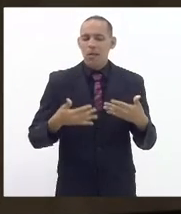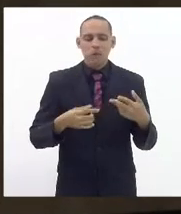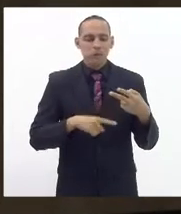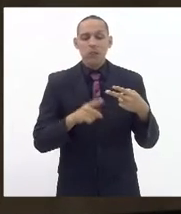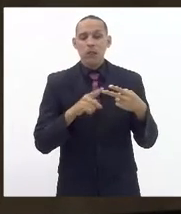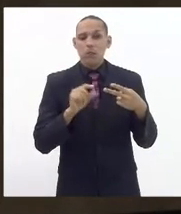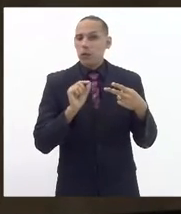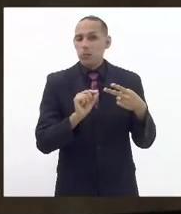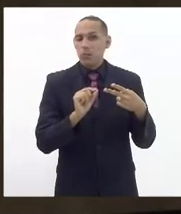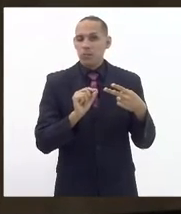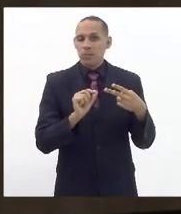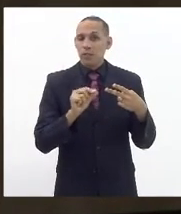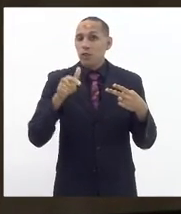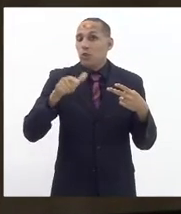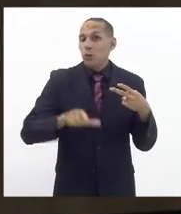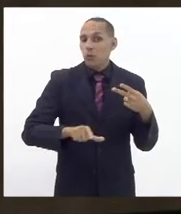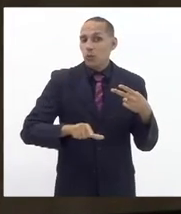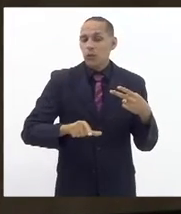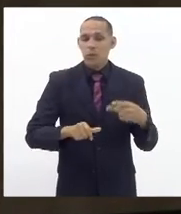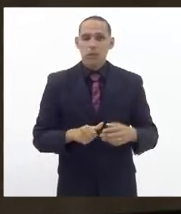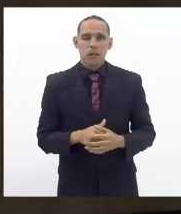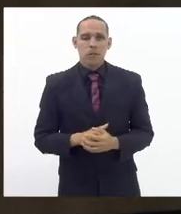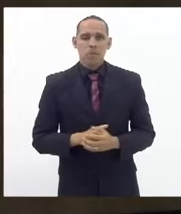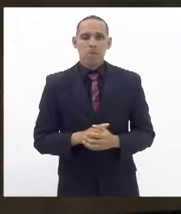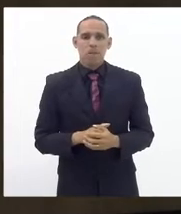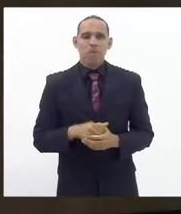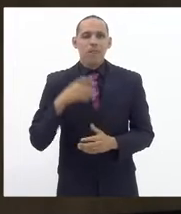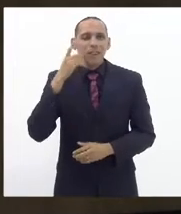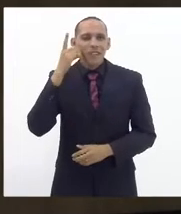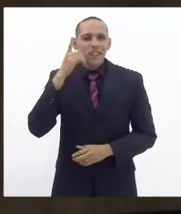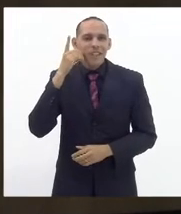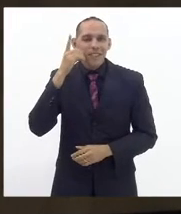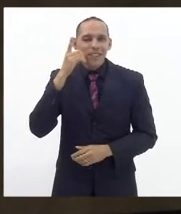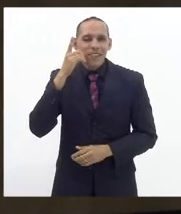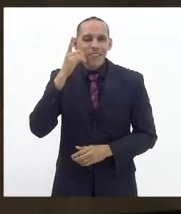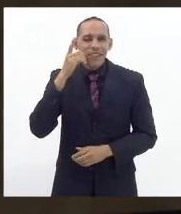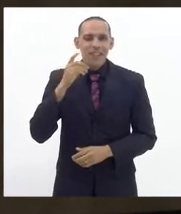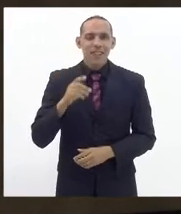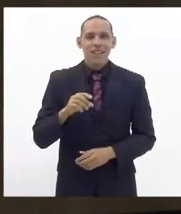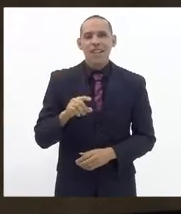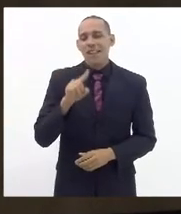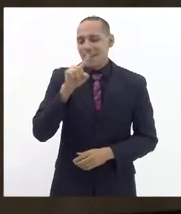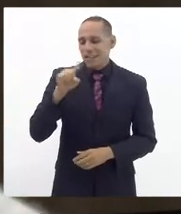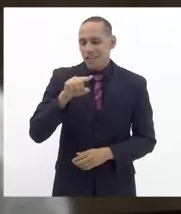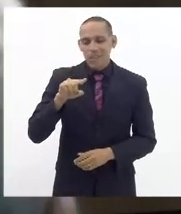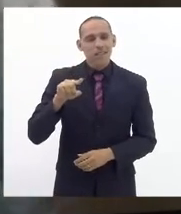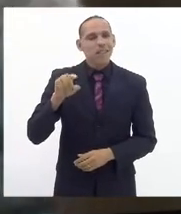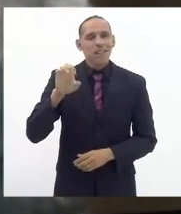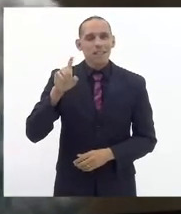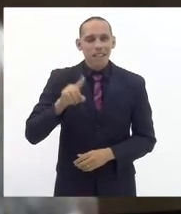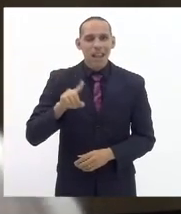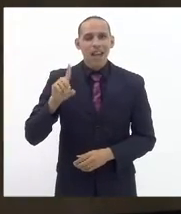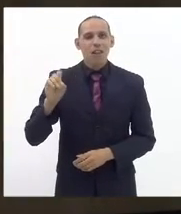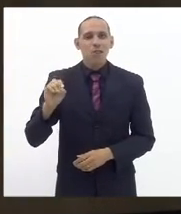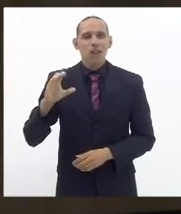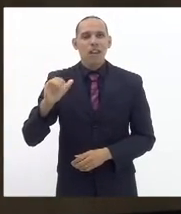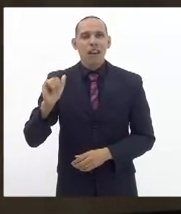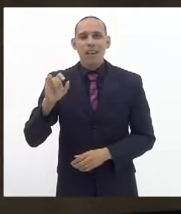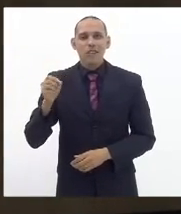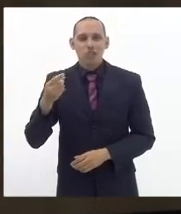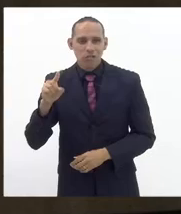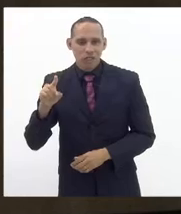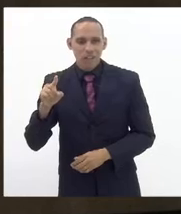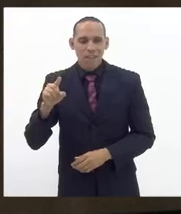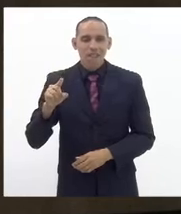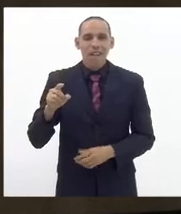é, mais uma vez, o deputado Zé do Caixão, esse que quer ser candidato a governo do Rio